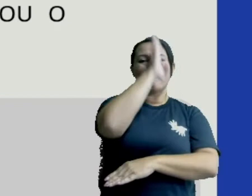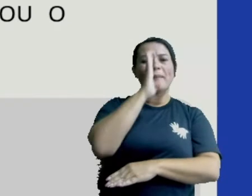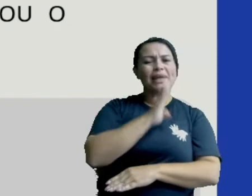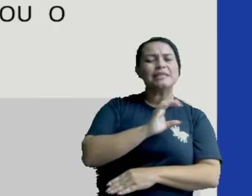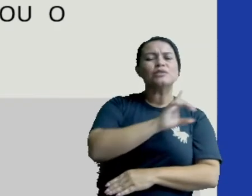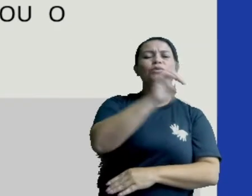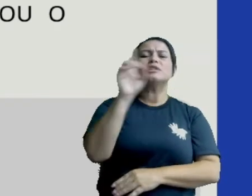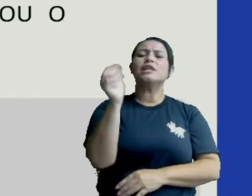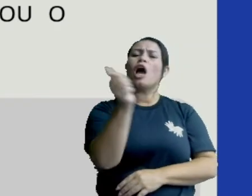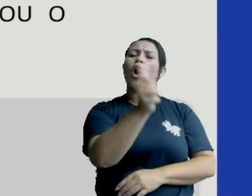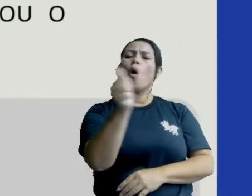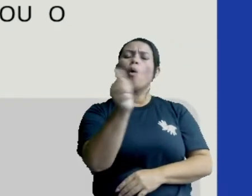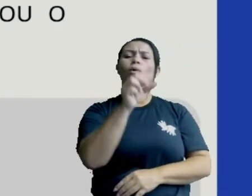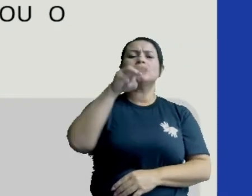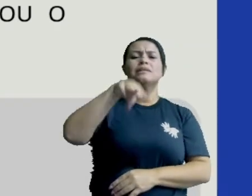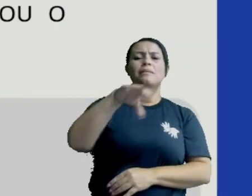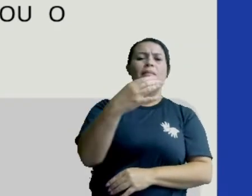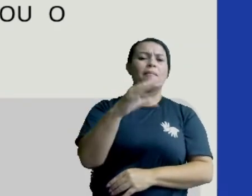Em